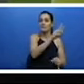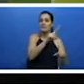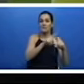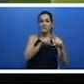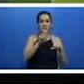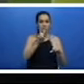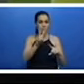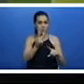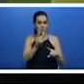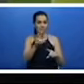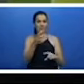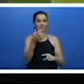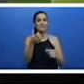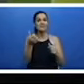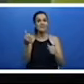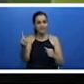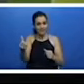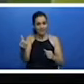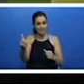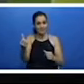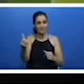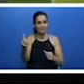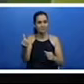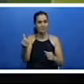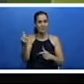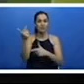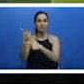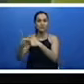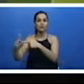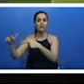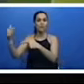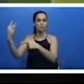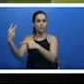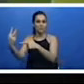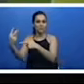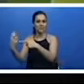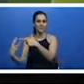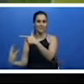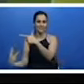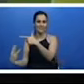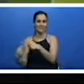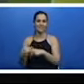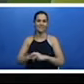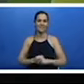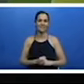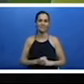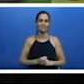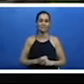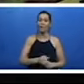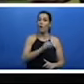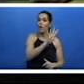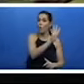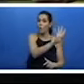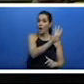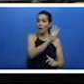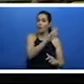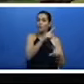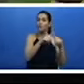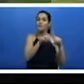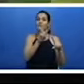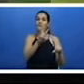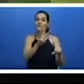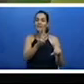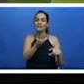2, 6. Dividido por 2, 3. 4 vezes 3,